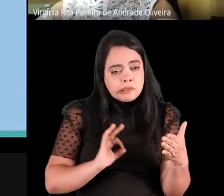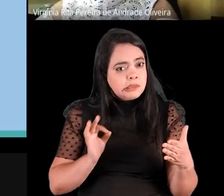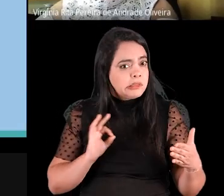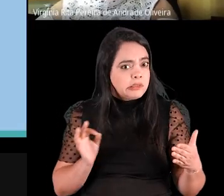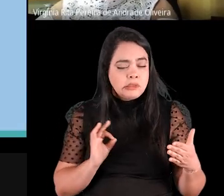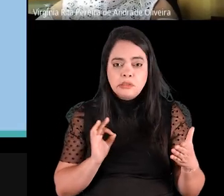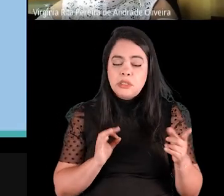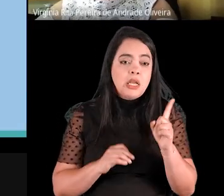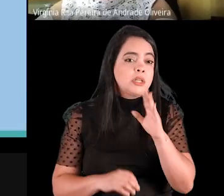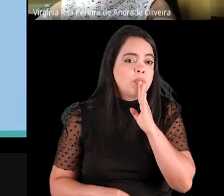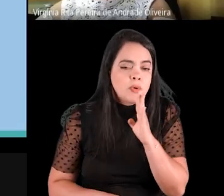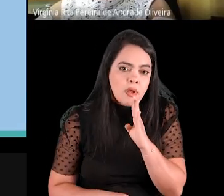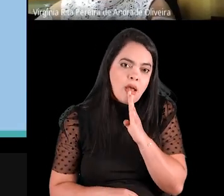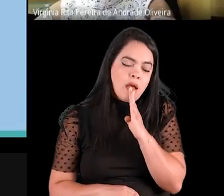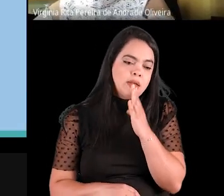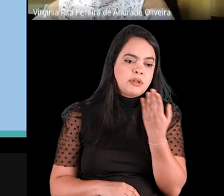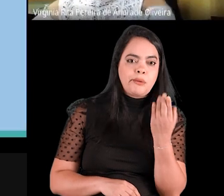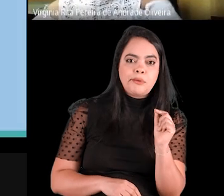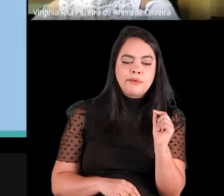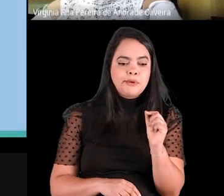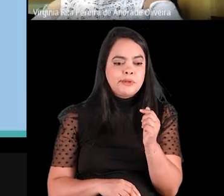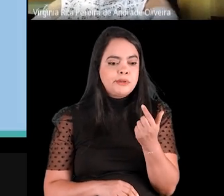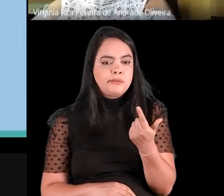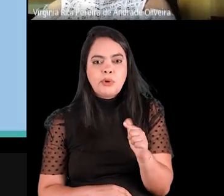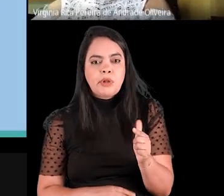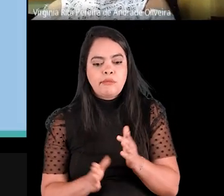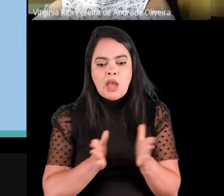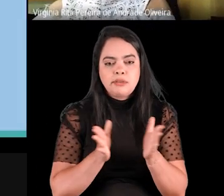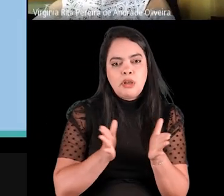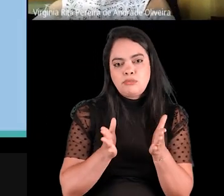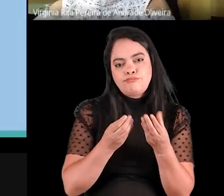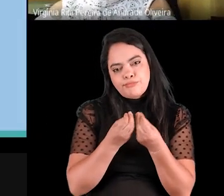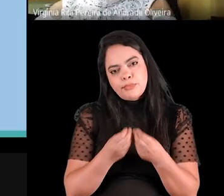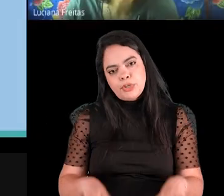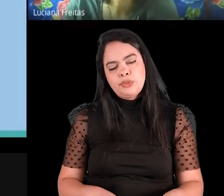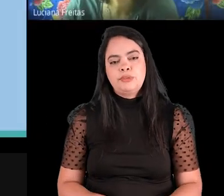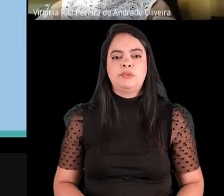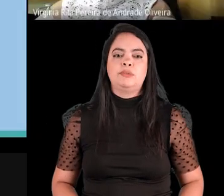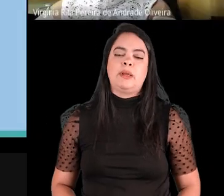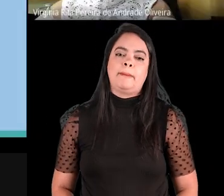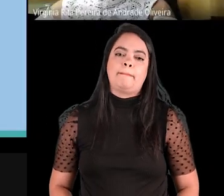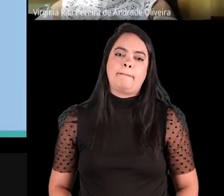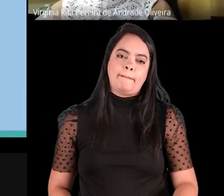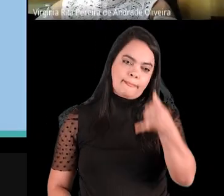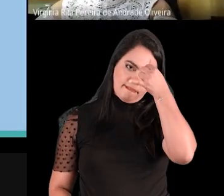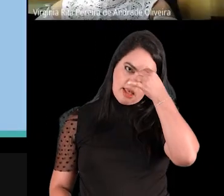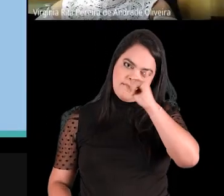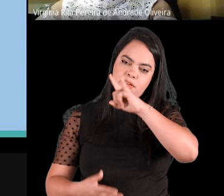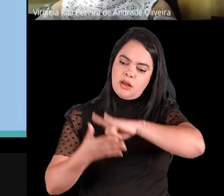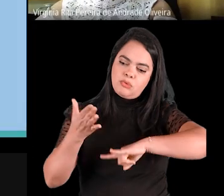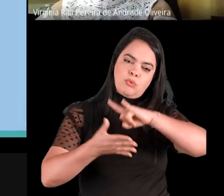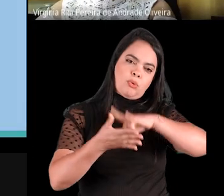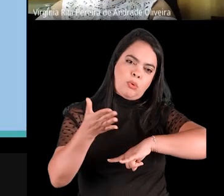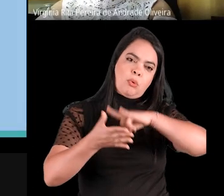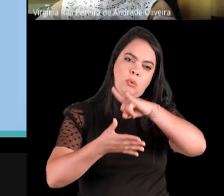então prejudicados sem acessar o conteúdo. Sim. Evitar documentos não legíveis